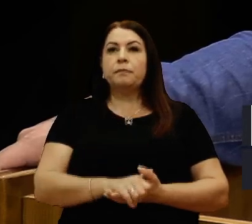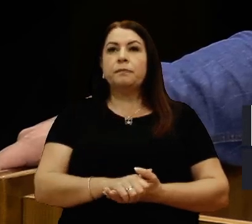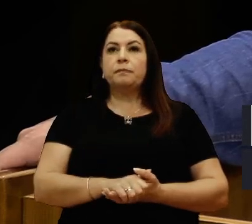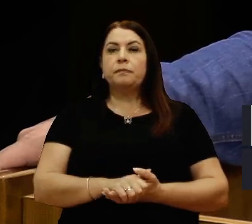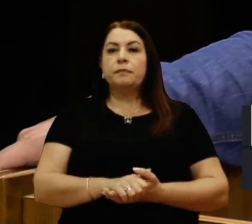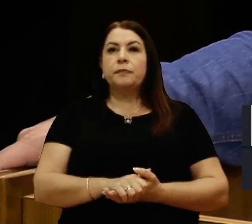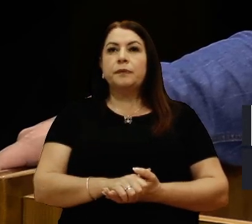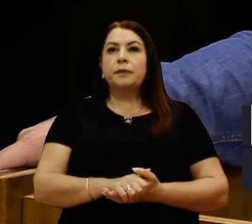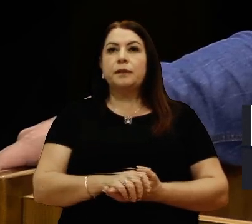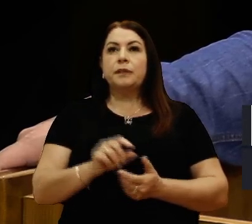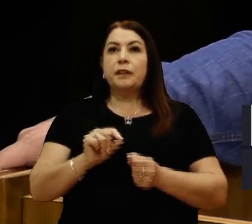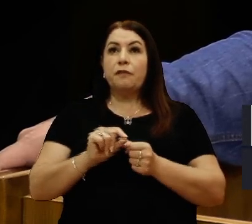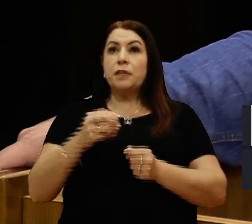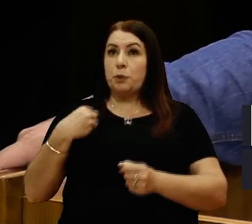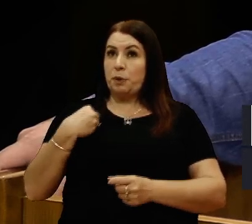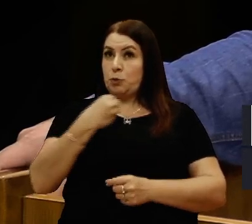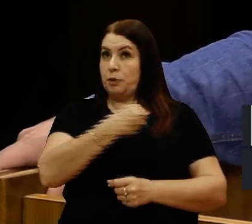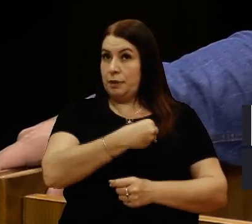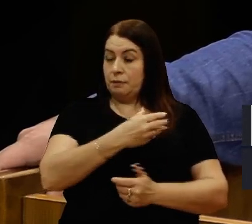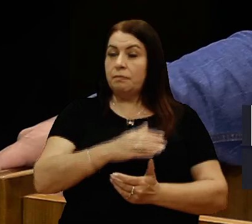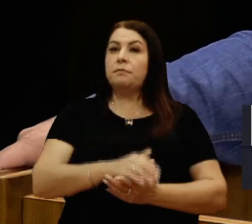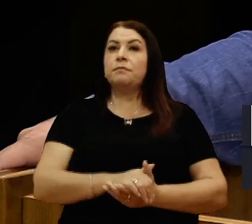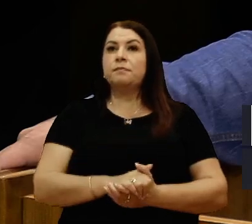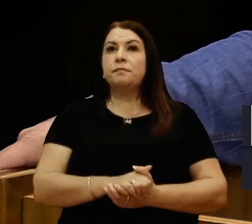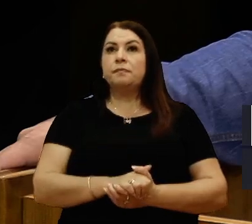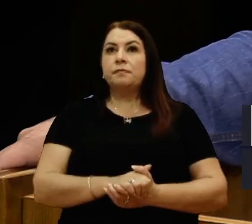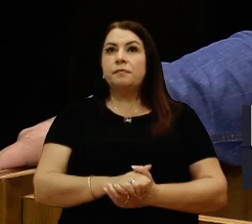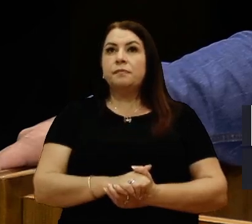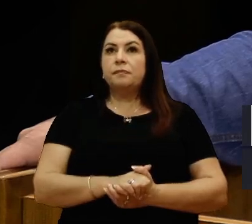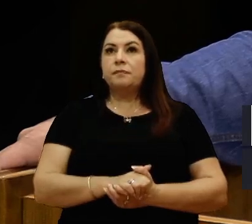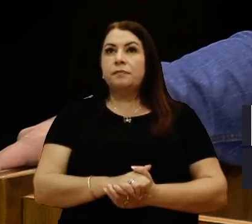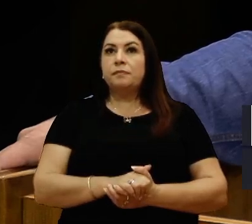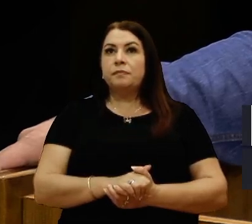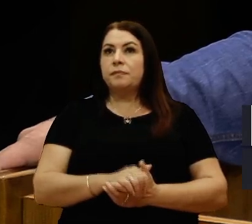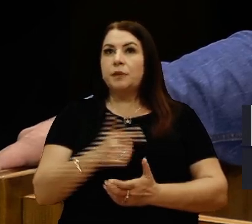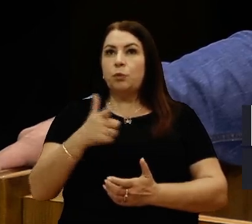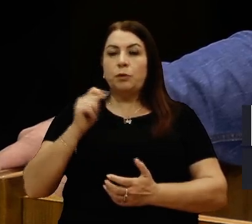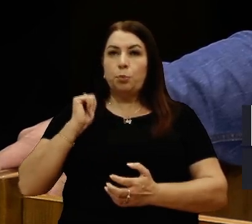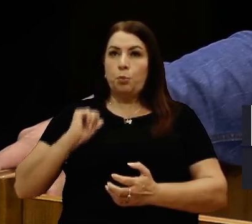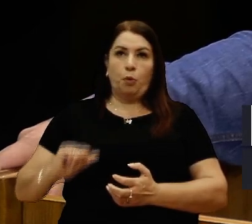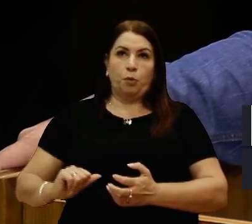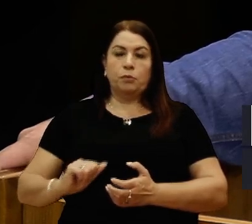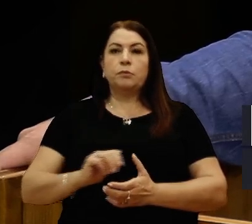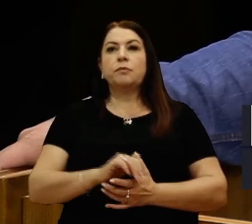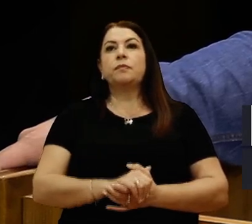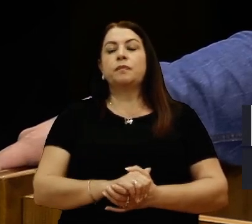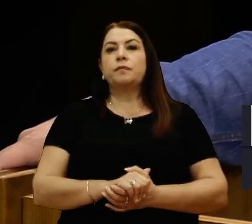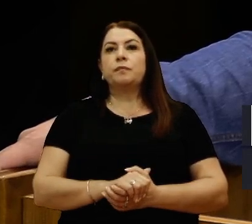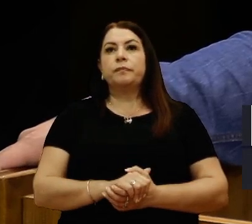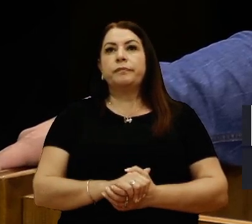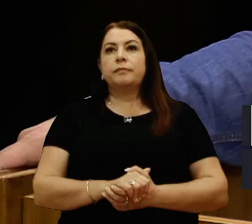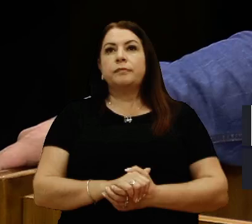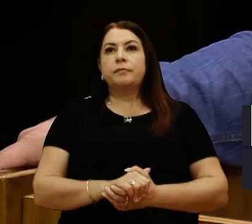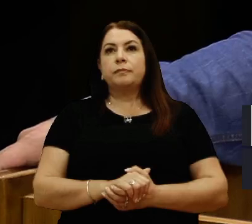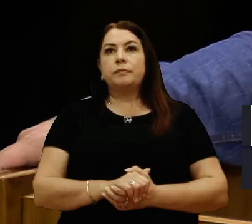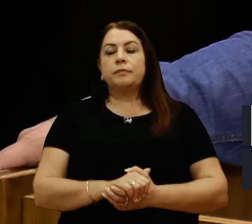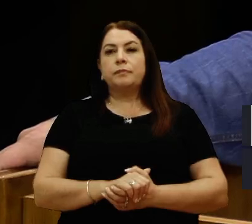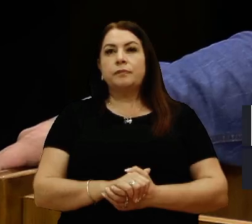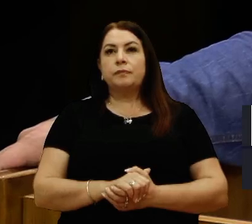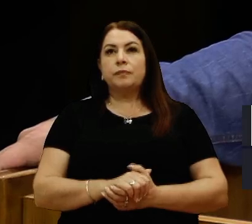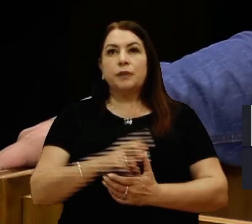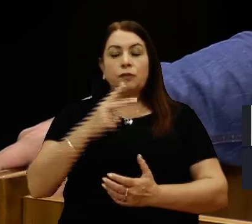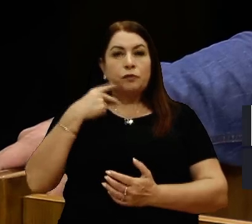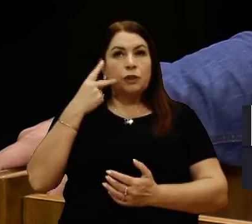estava fazendo medicina e que não tem bolsa, né? E que o